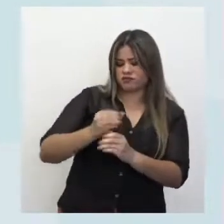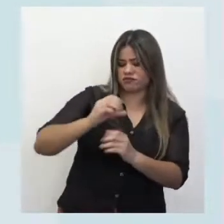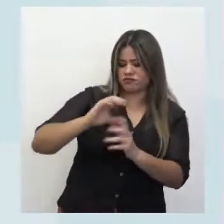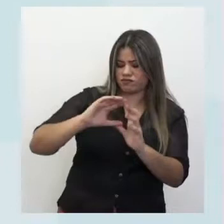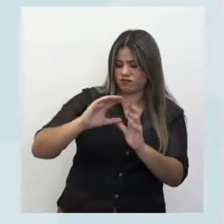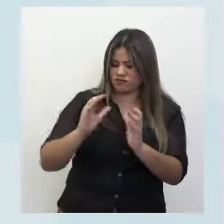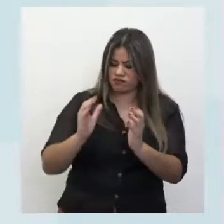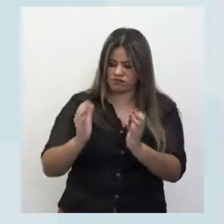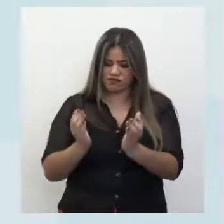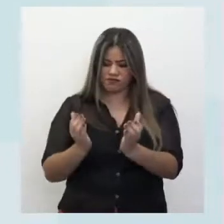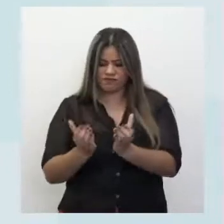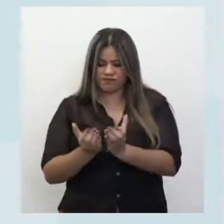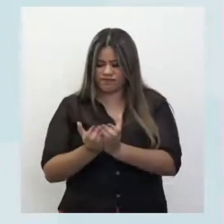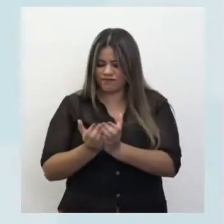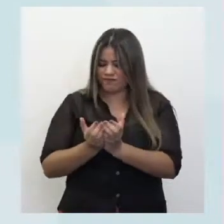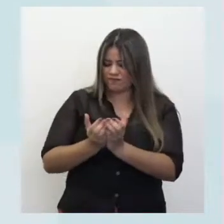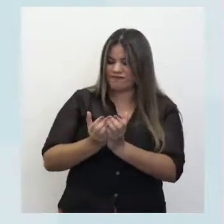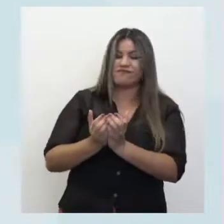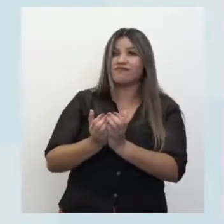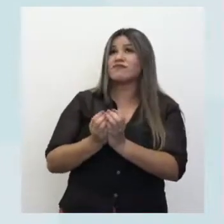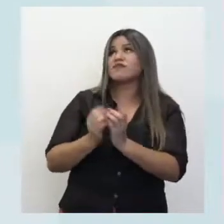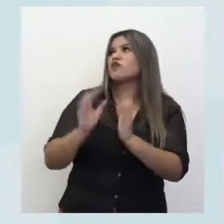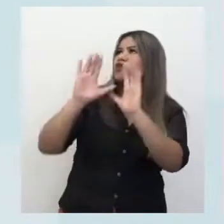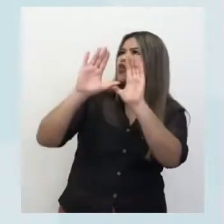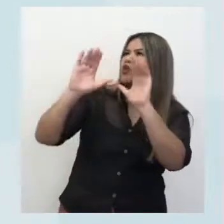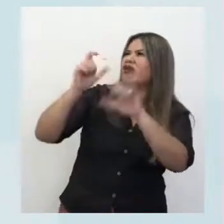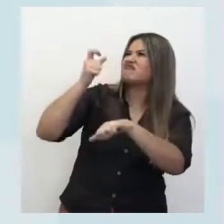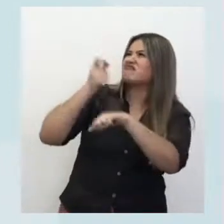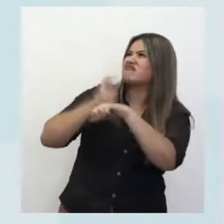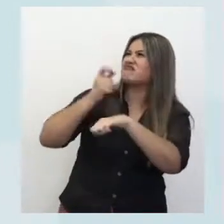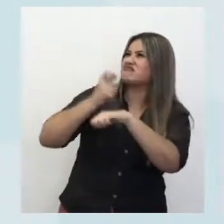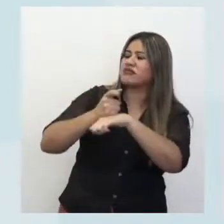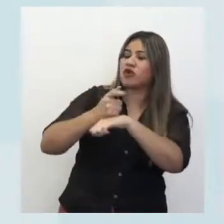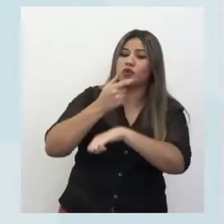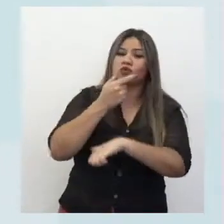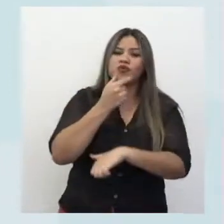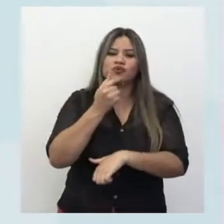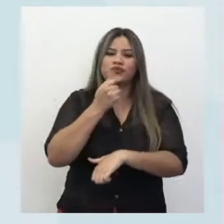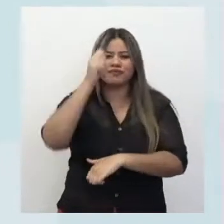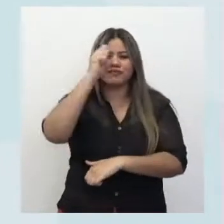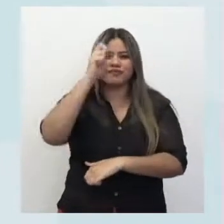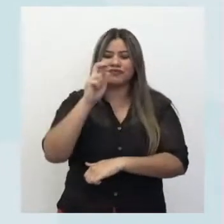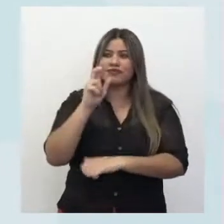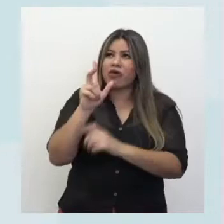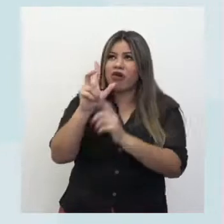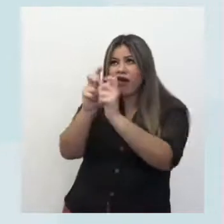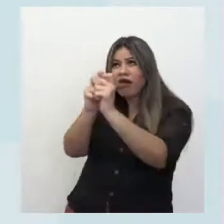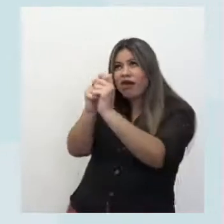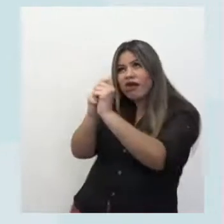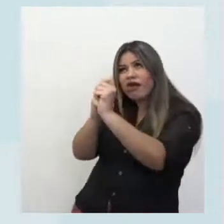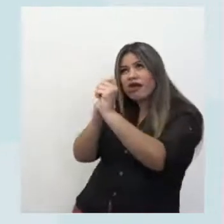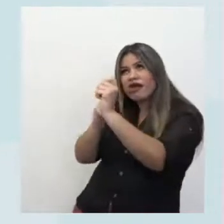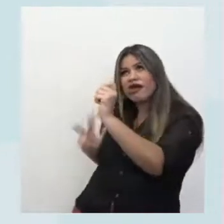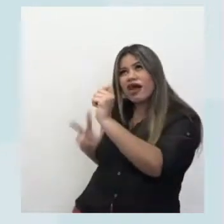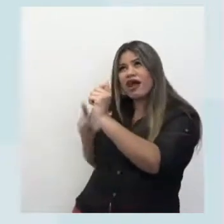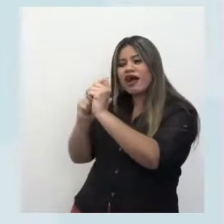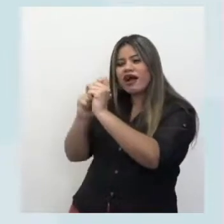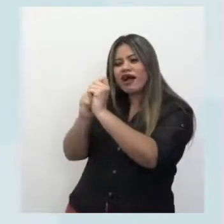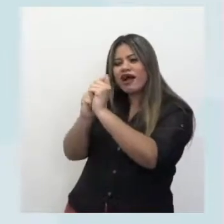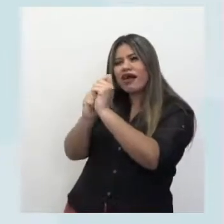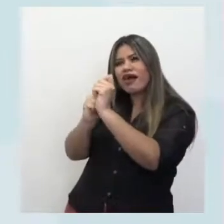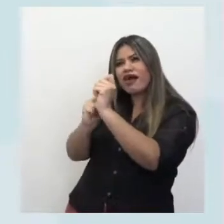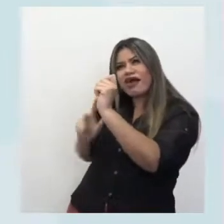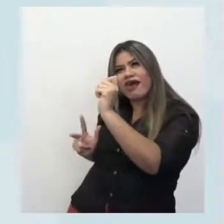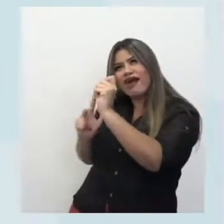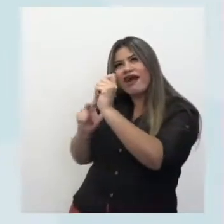celeste. O céu era duríssimo, mas o menino esperto atirou suas flechas adornadas com plumas de